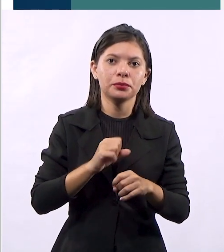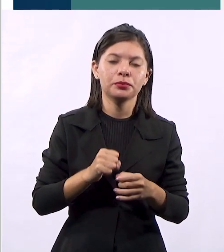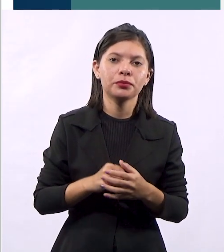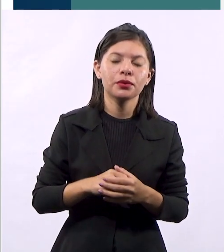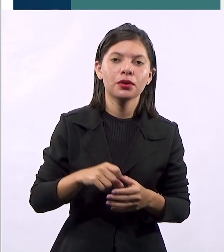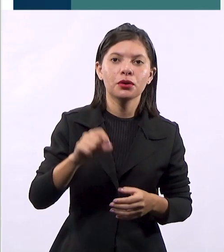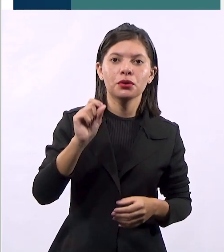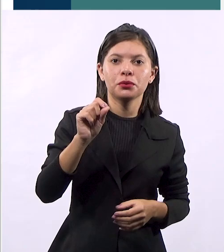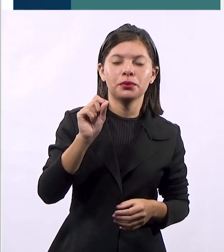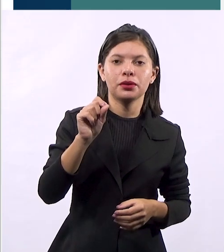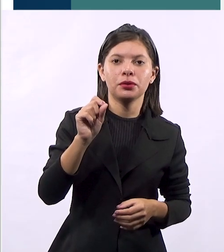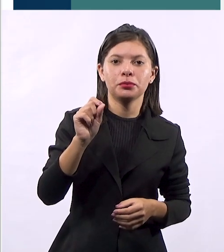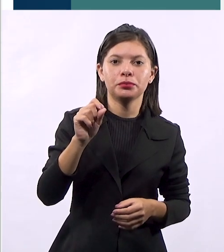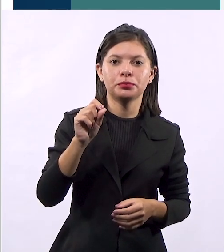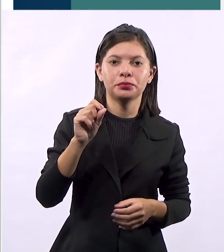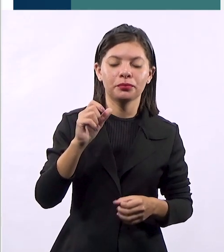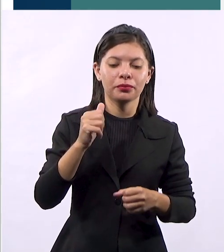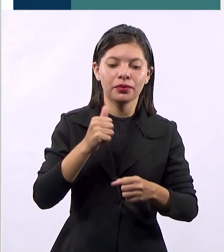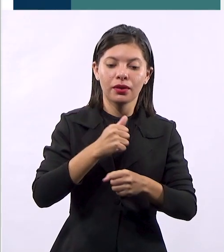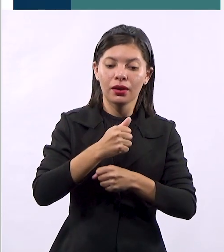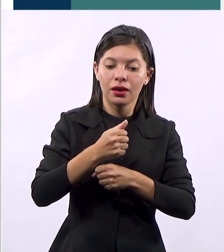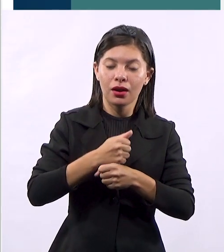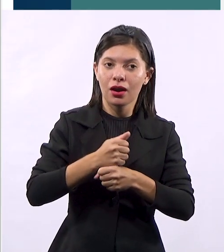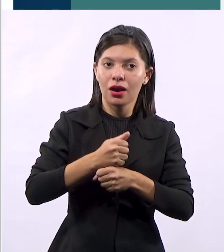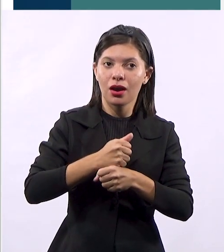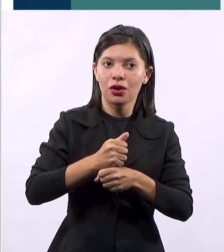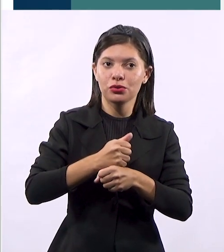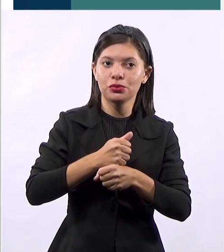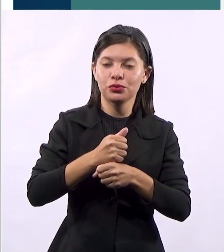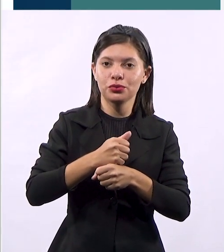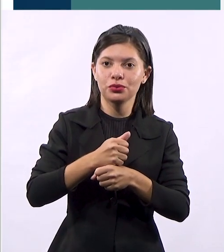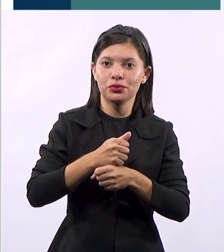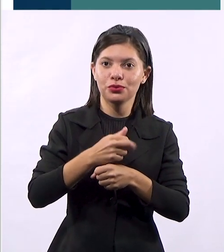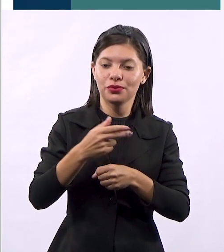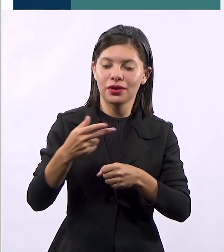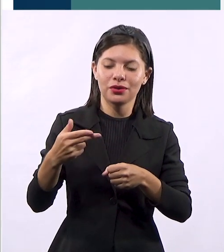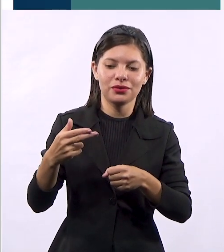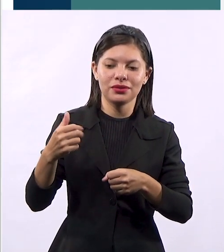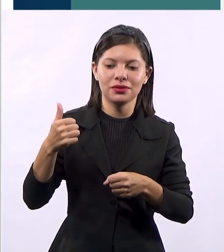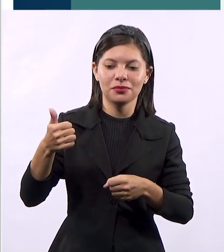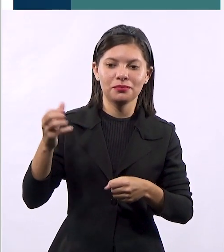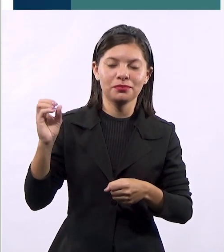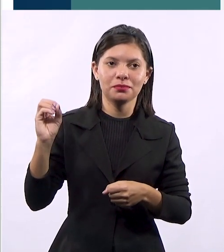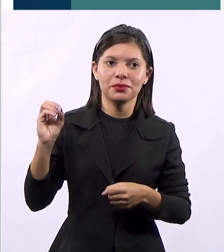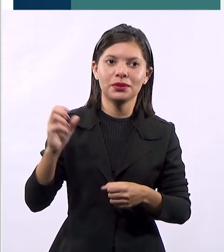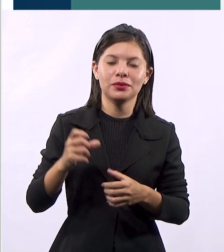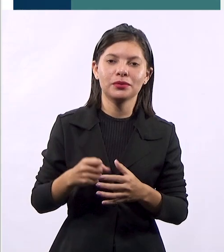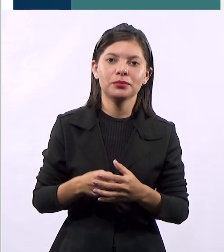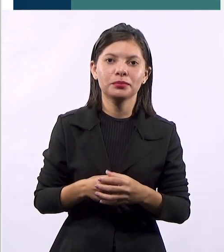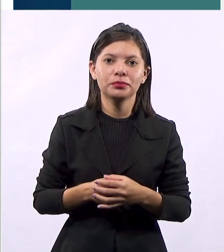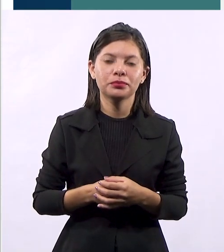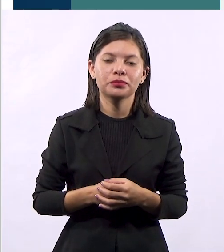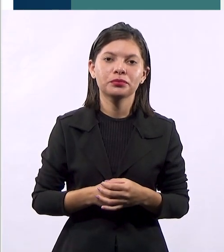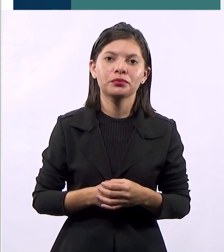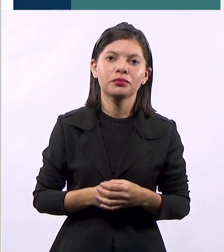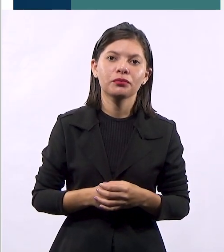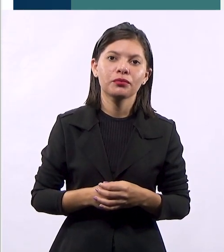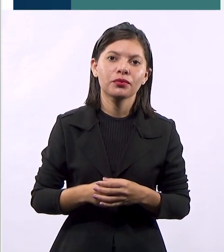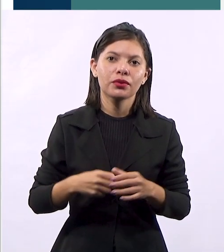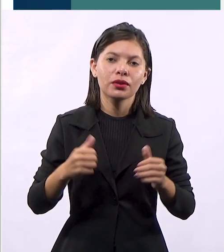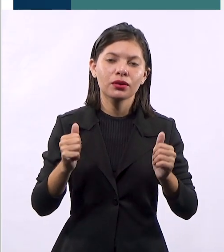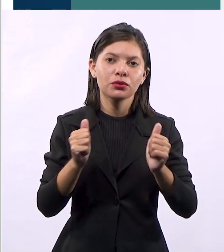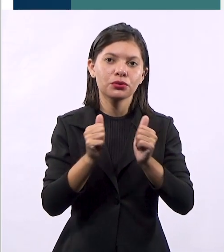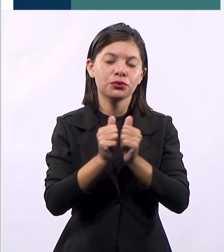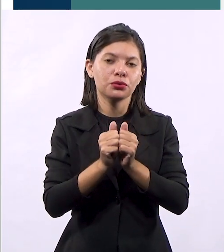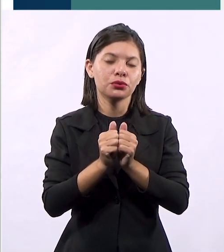Educação Nacional, que é a LDB número 9394 de 96. Percebam que entre a Constituição e